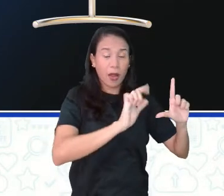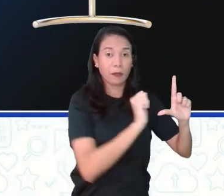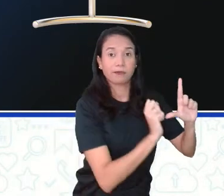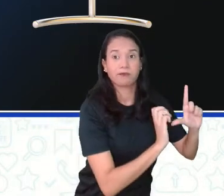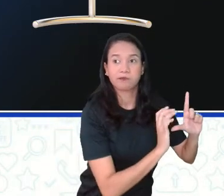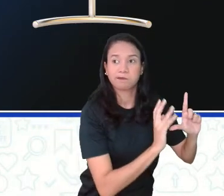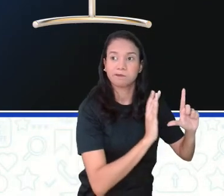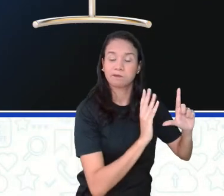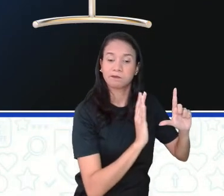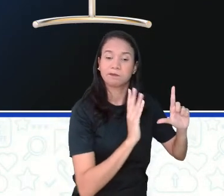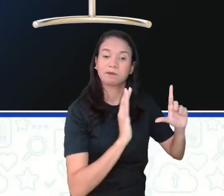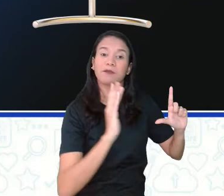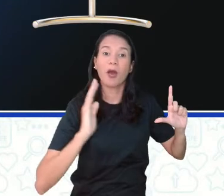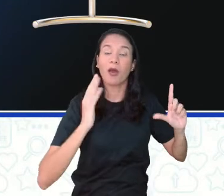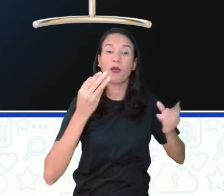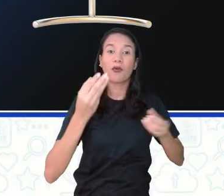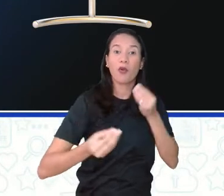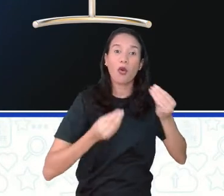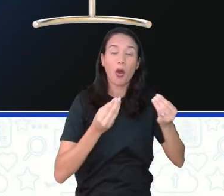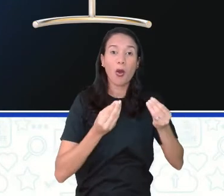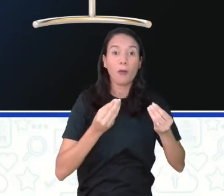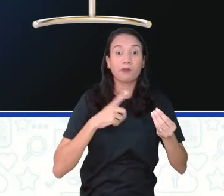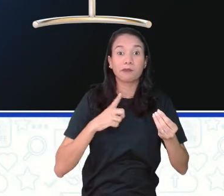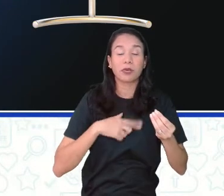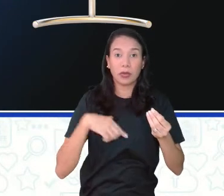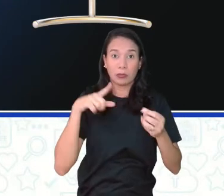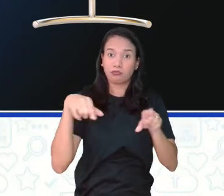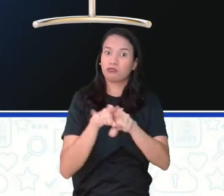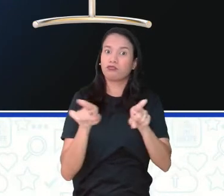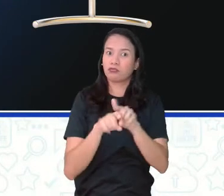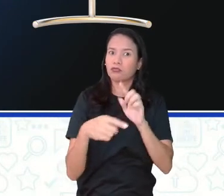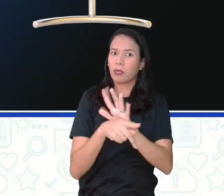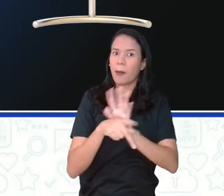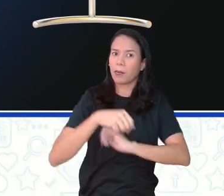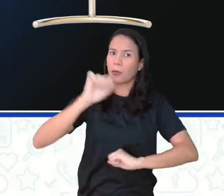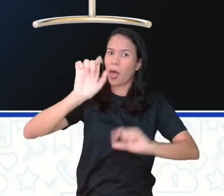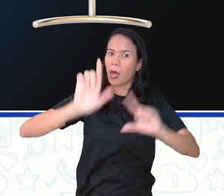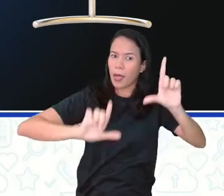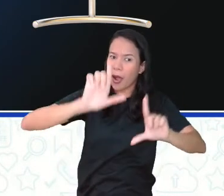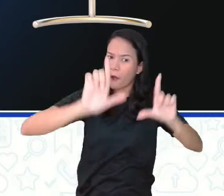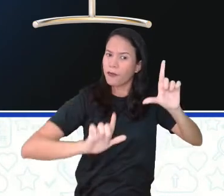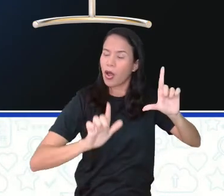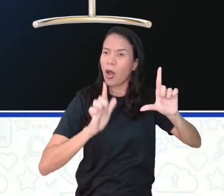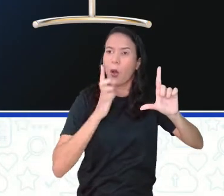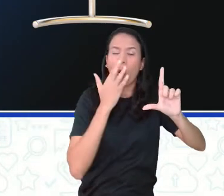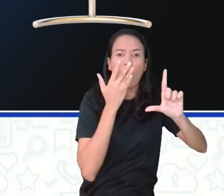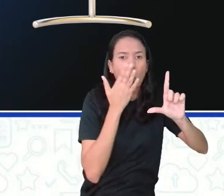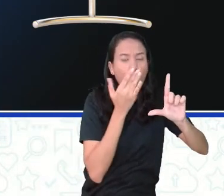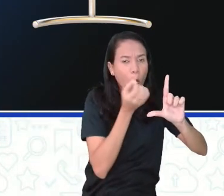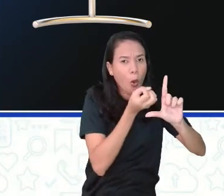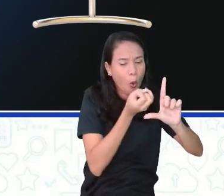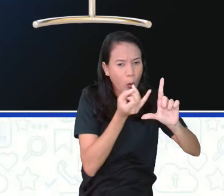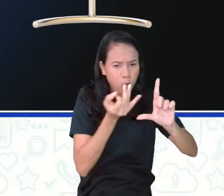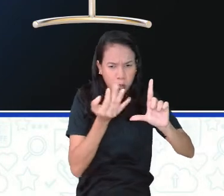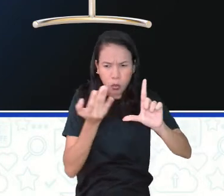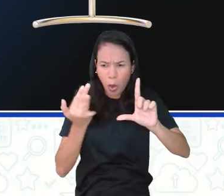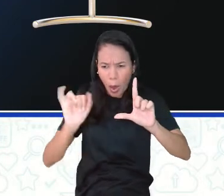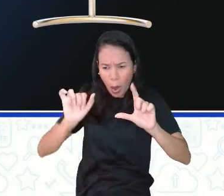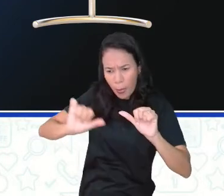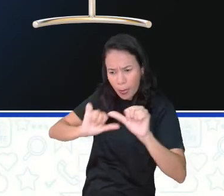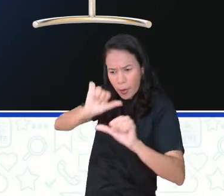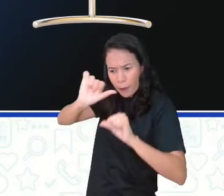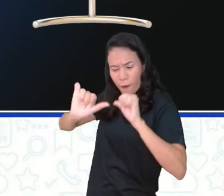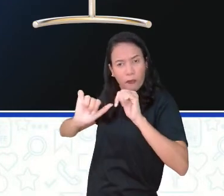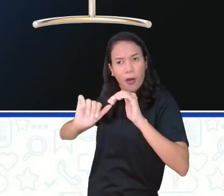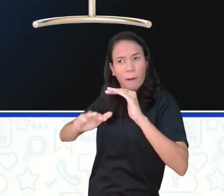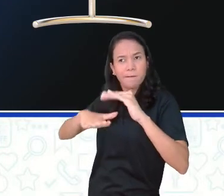aí mostrando a questão aí da presença de antena em cima da televisão, vai se desenvolvendo, a antena já